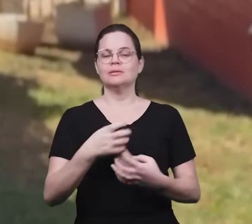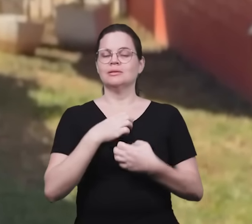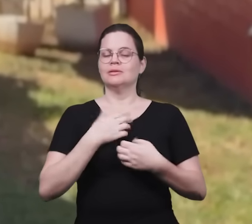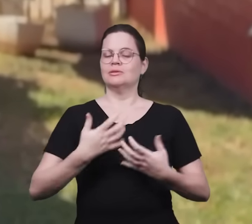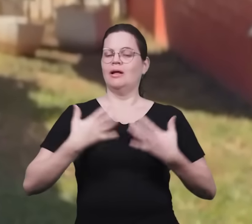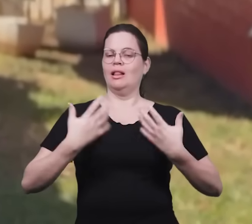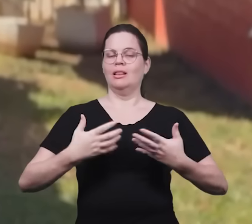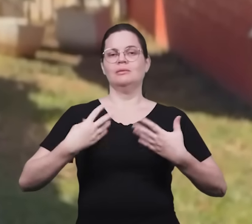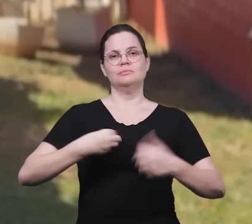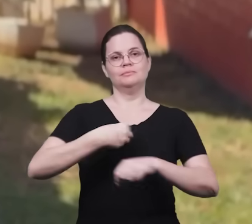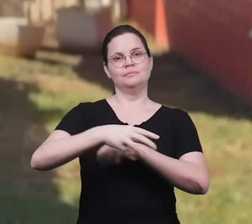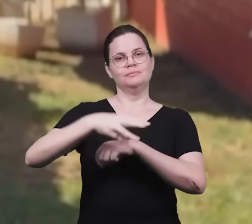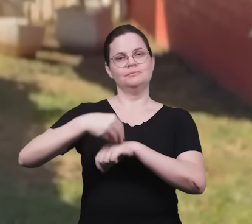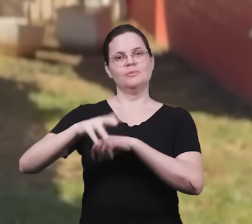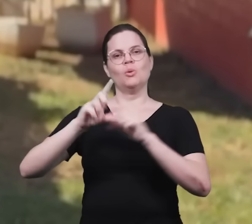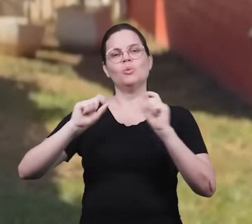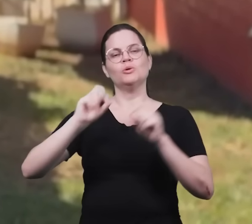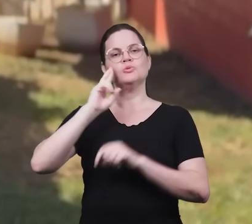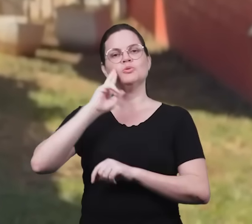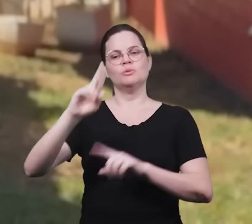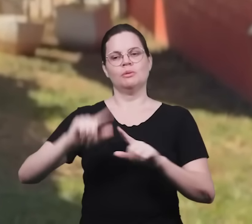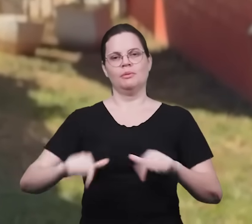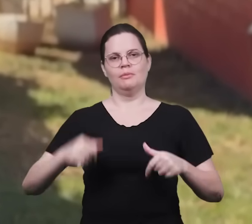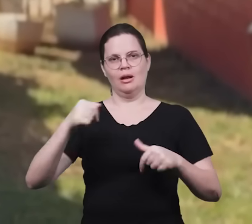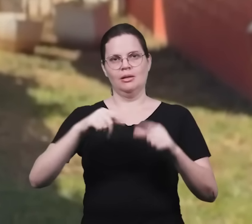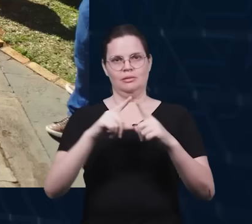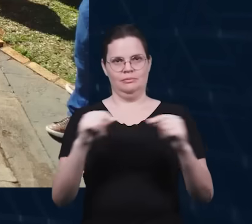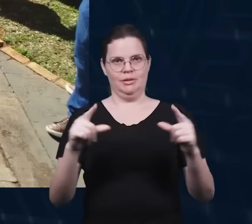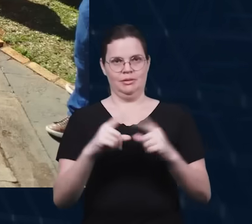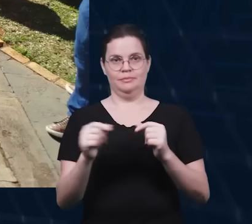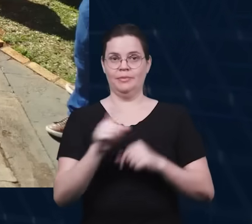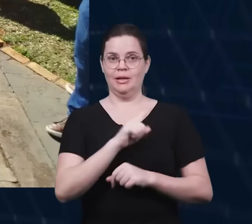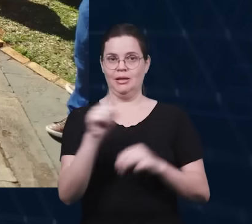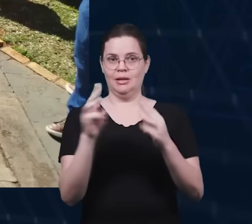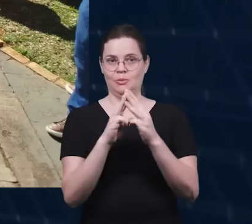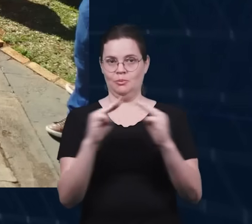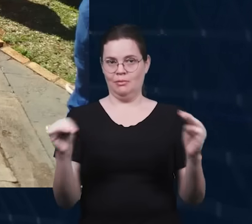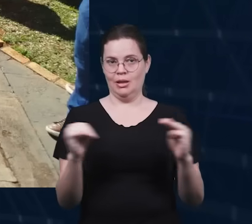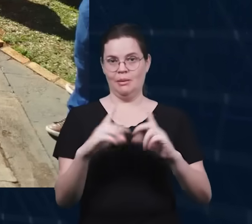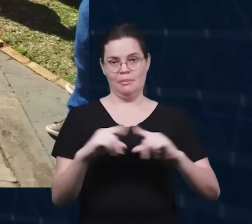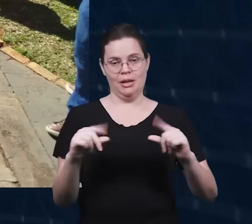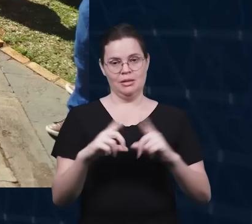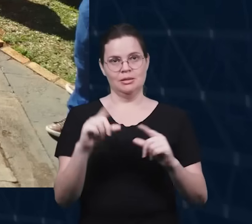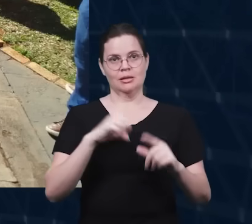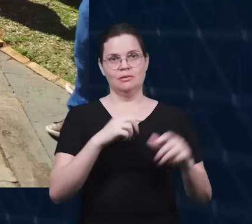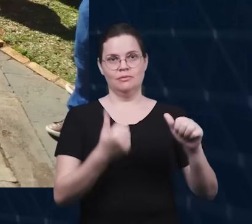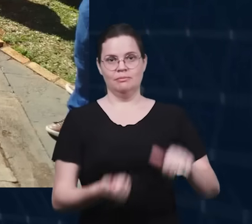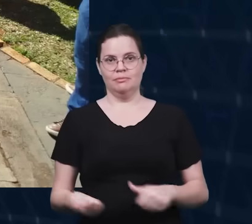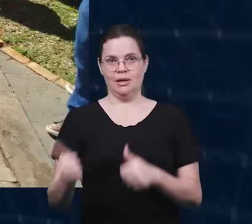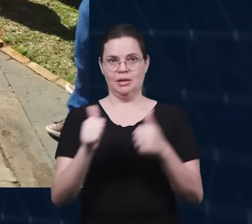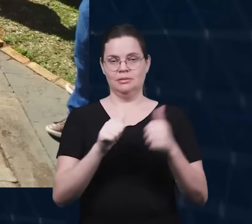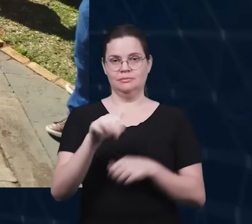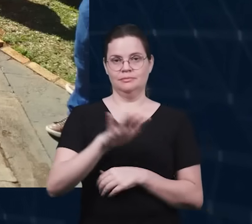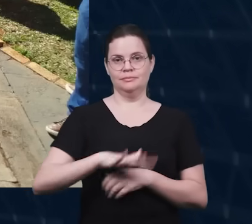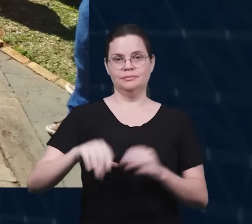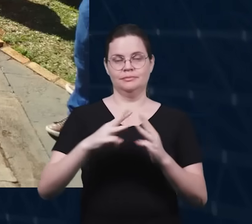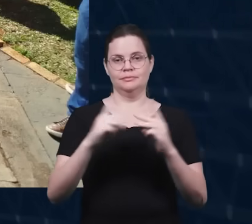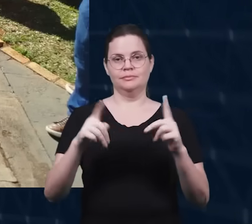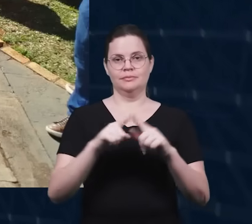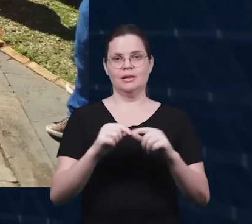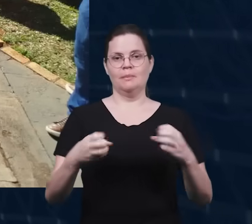muita alegria para compartilhar com os irmãos um pouquinho do que o Senhor fez aqui em Brasília. E ali no Manaim aconteceu um batismo com as igrejas